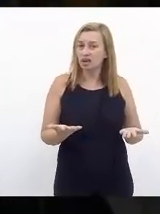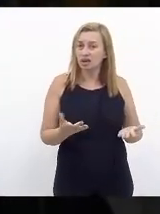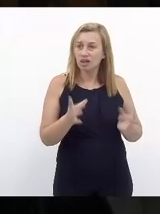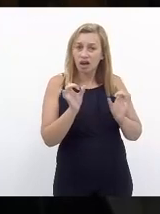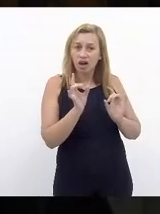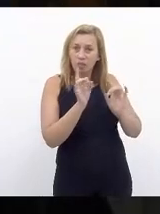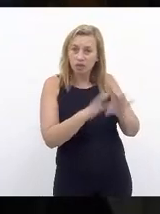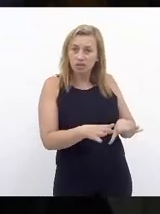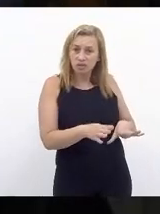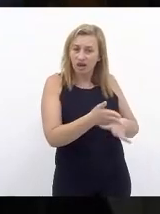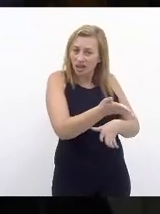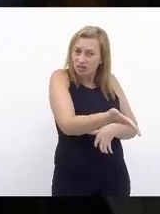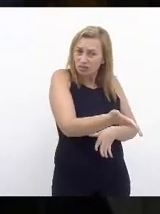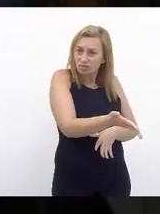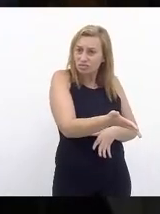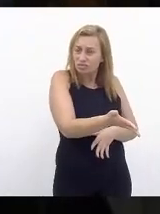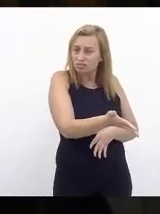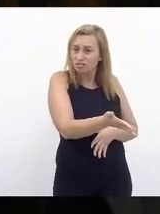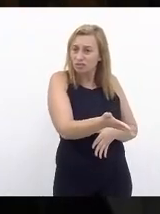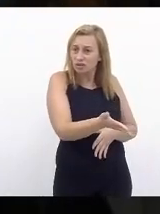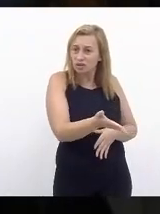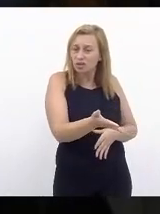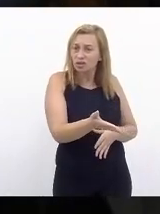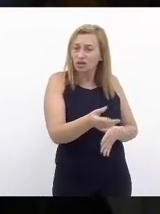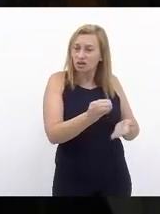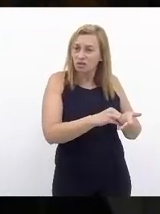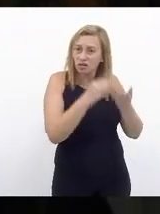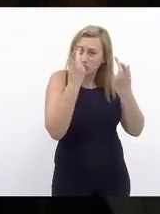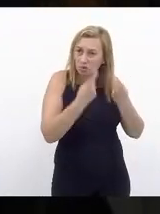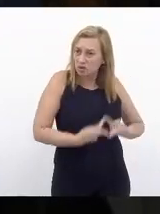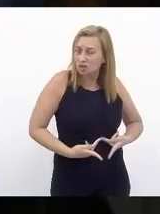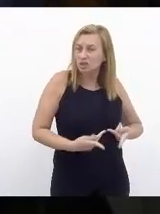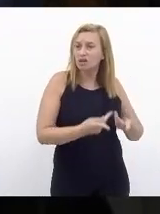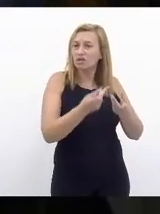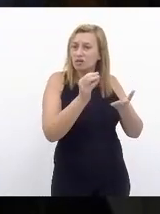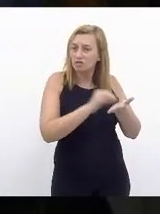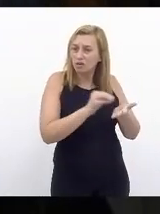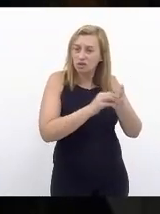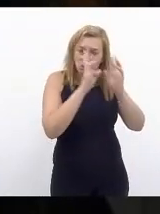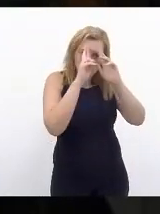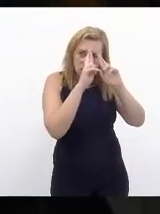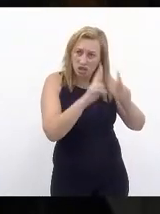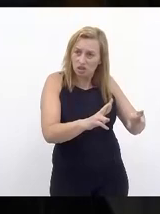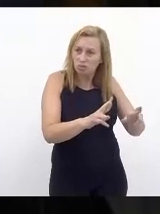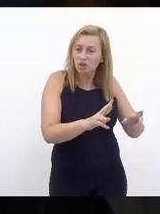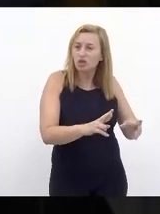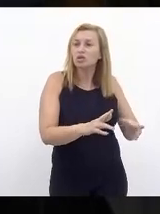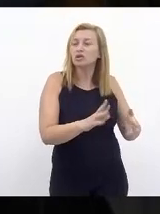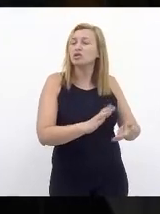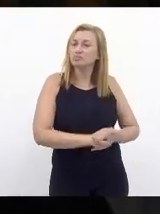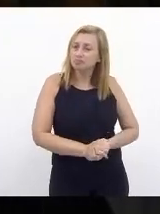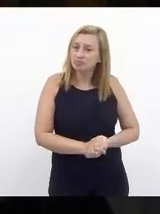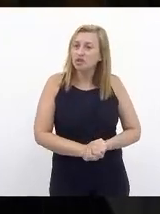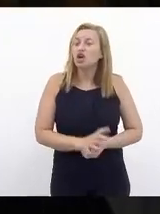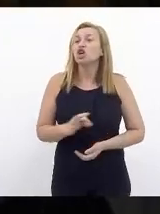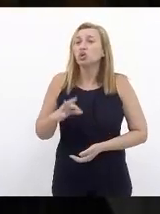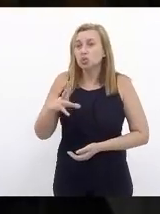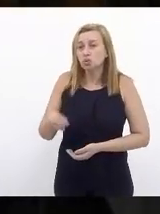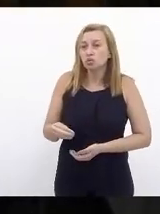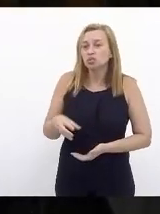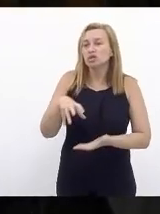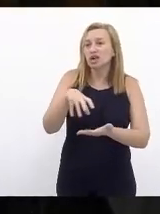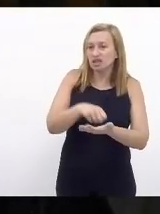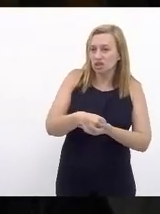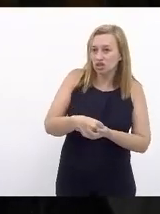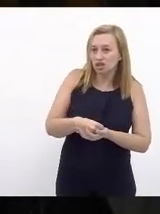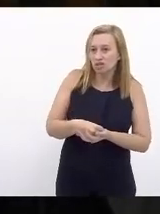dessa forma, com descaso, desumano, falta de respeito, falta de respeito. E tudo está